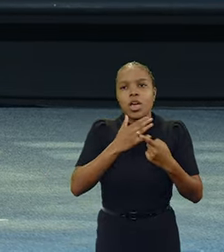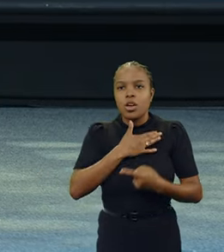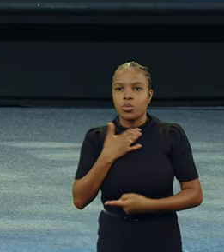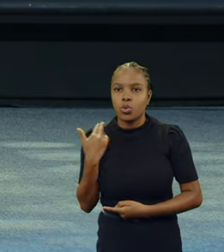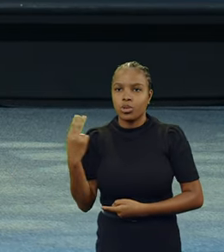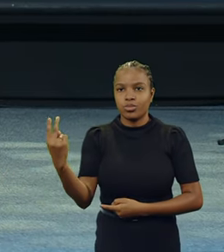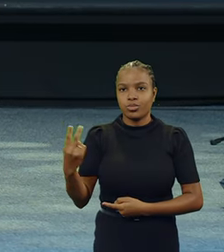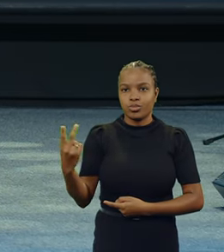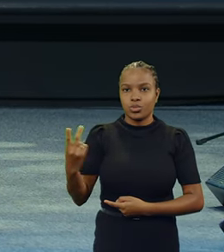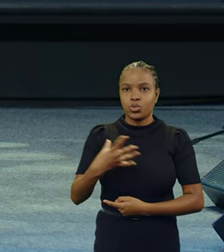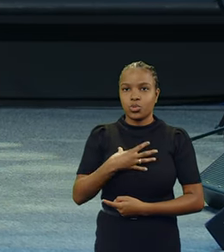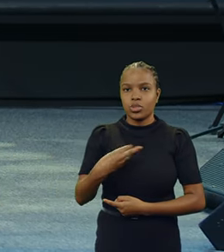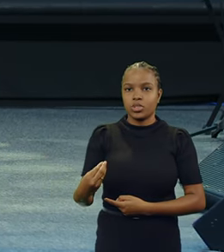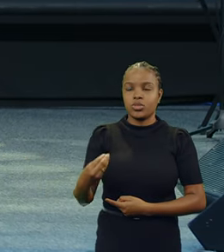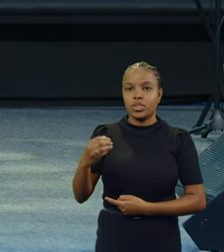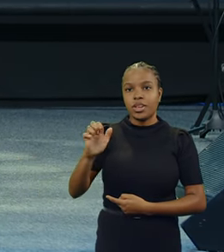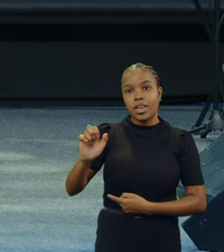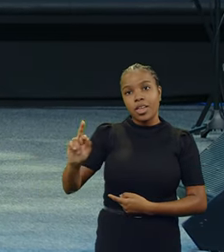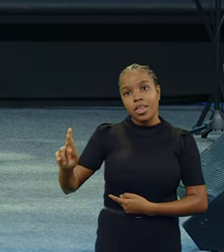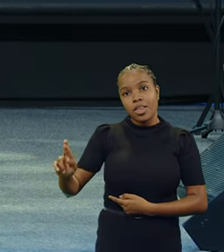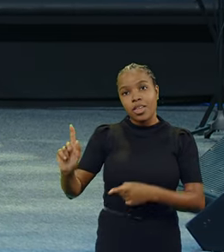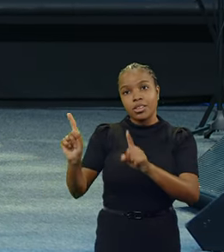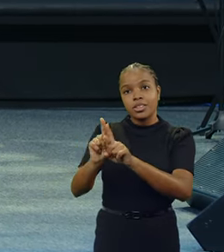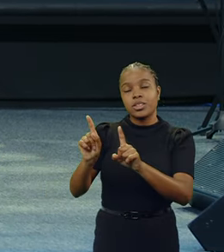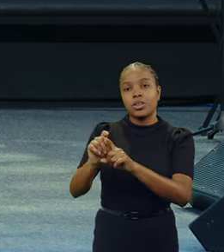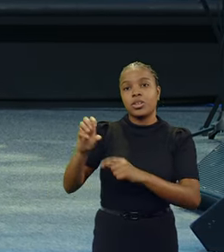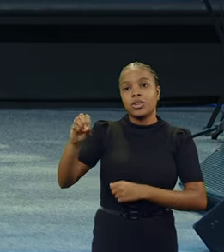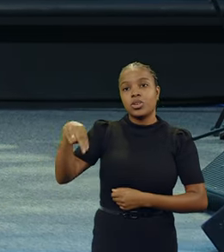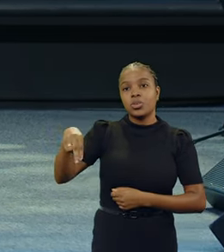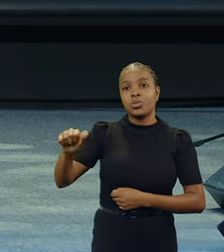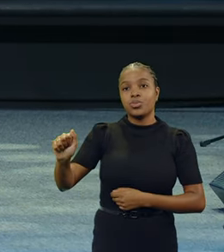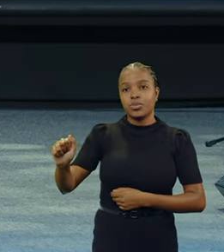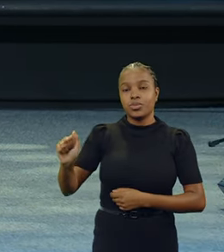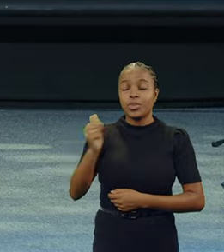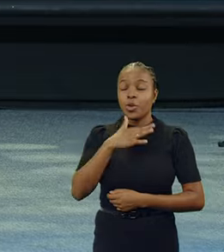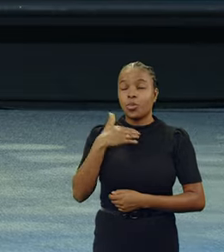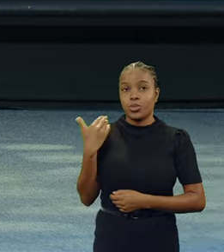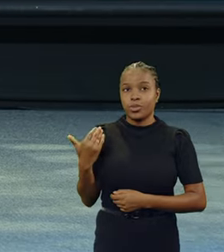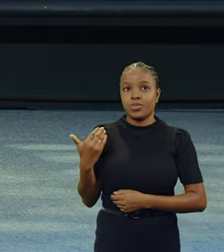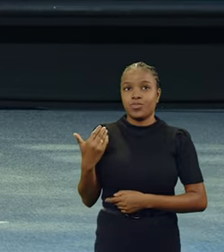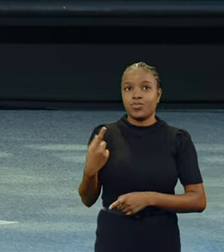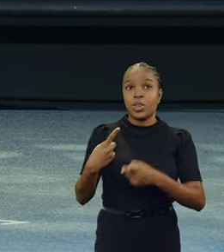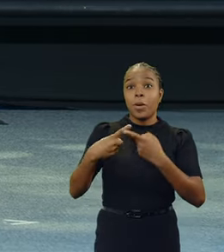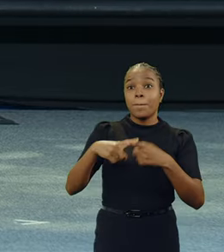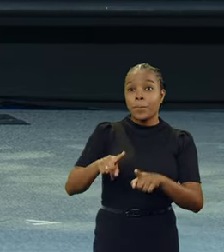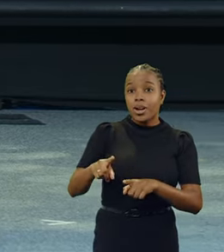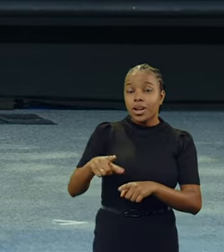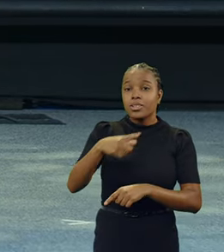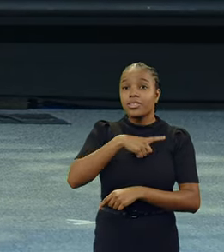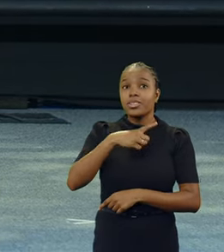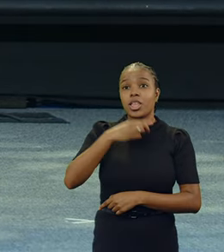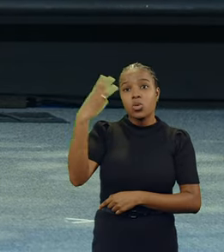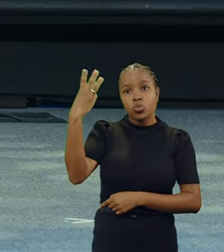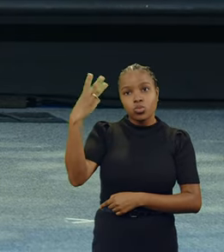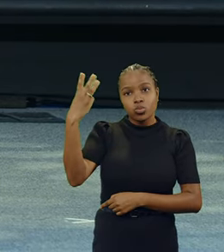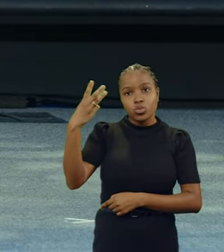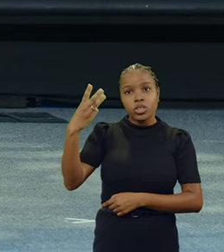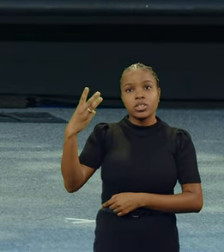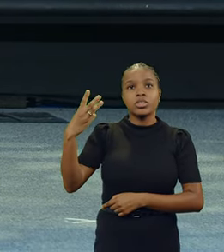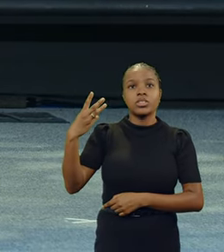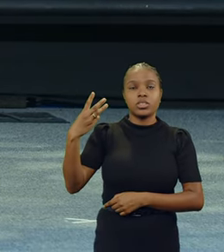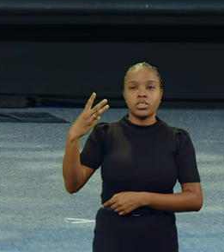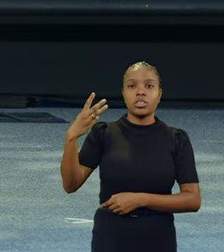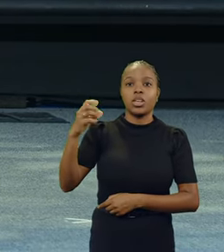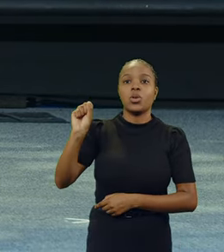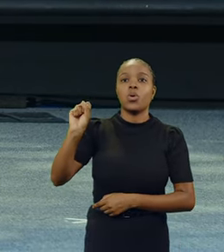filhos. Er e Onã morreram. Mas ainda tem o terceiro, tem o caçula, tem o